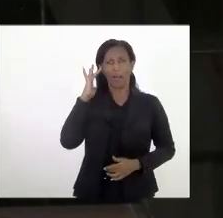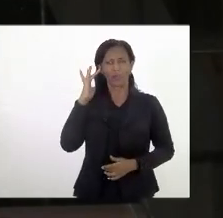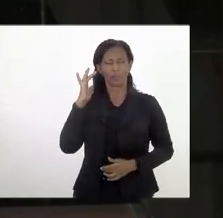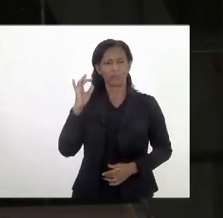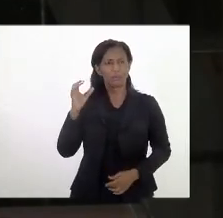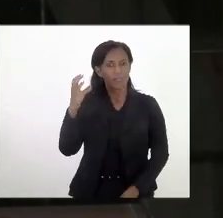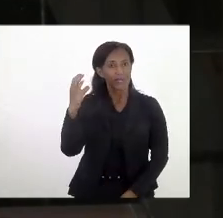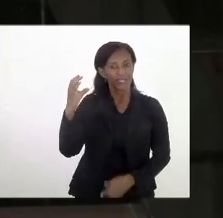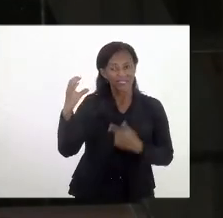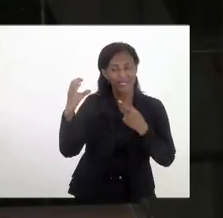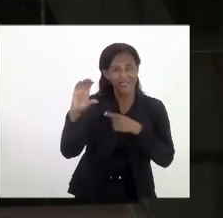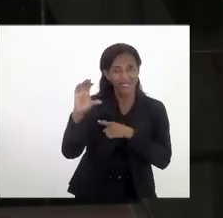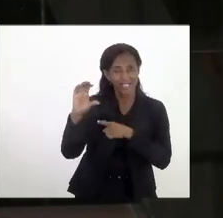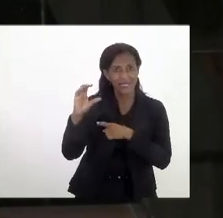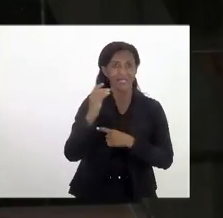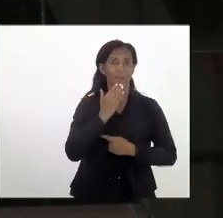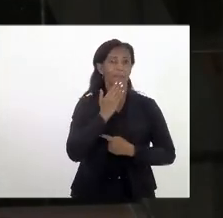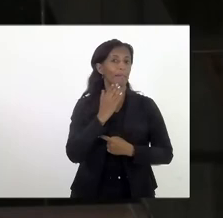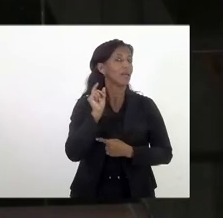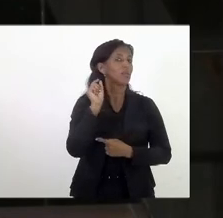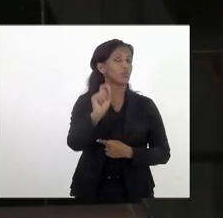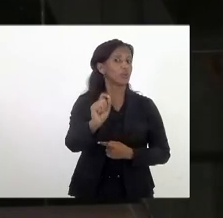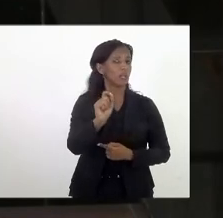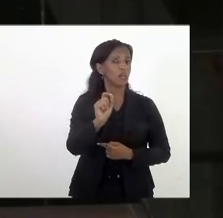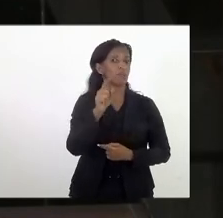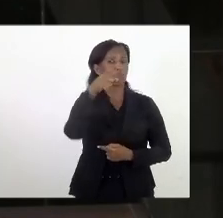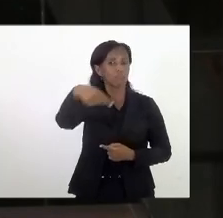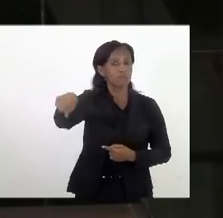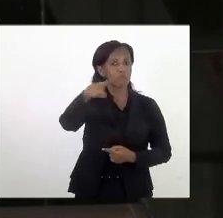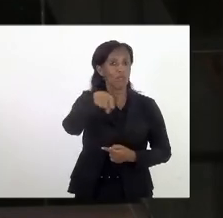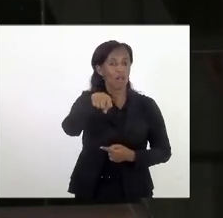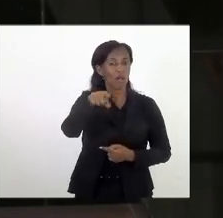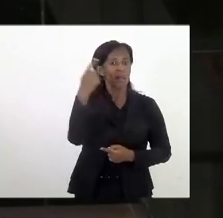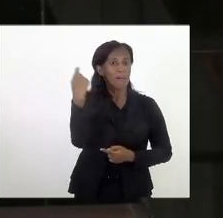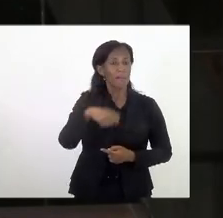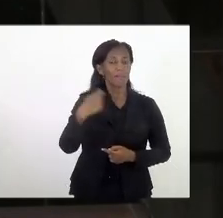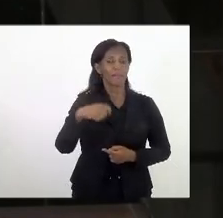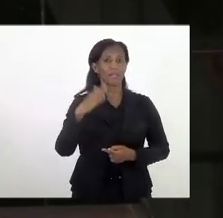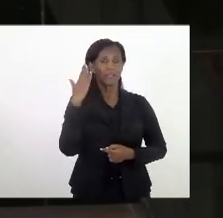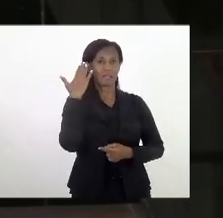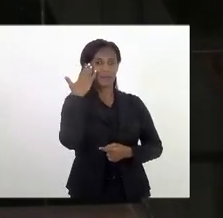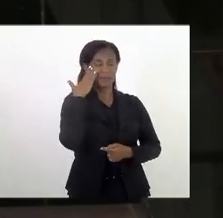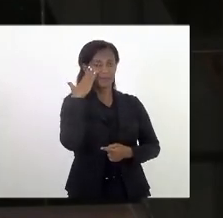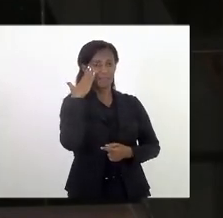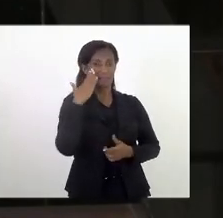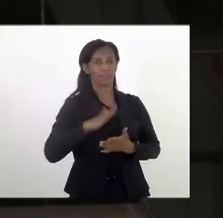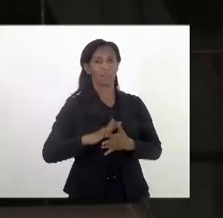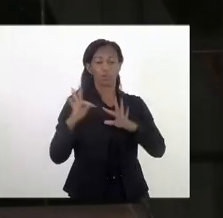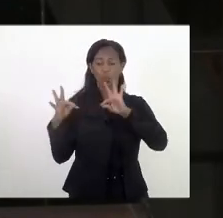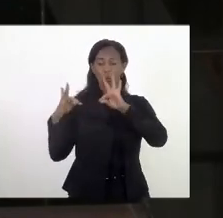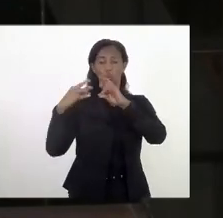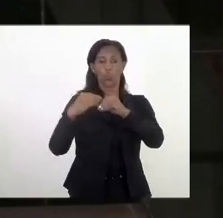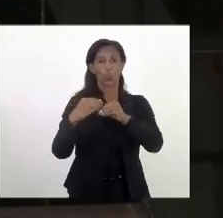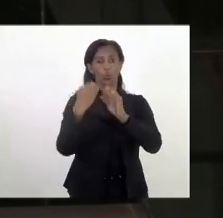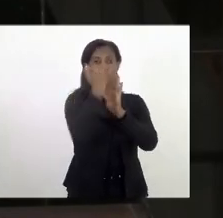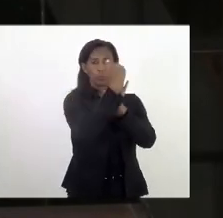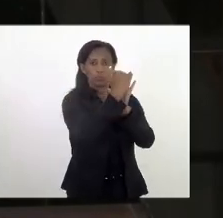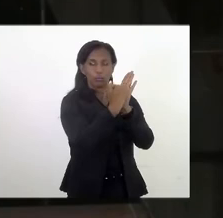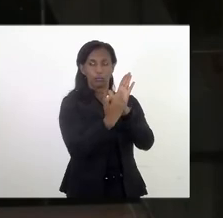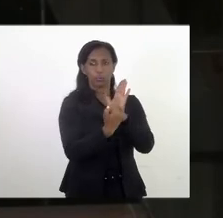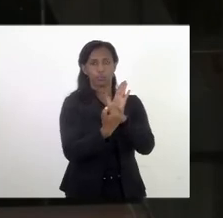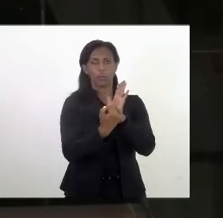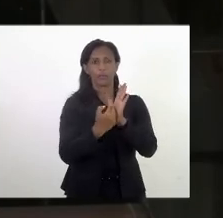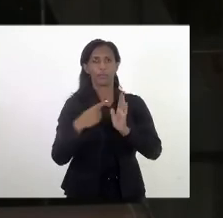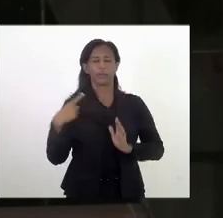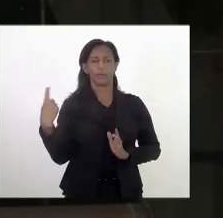pede que a gente tente, pelo menos, fundamentar todos os programas que a